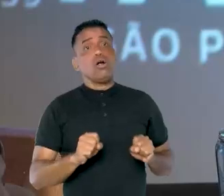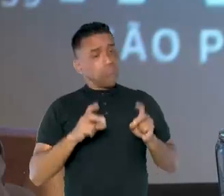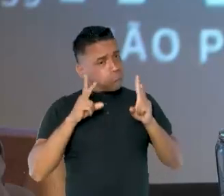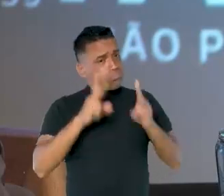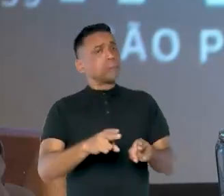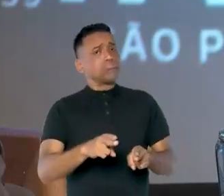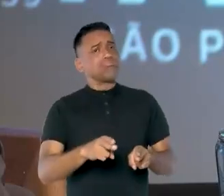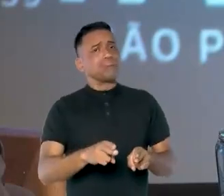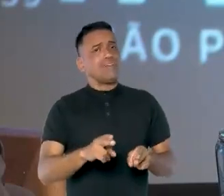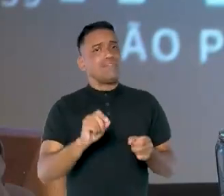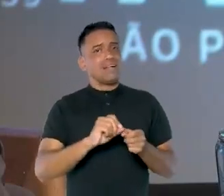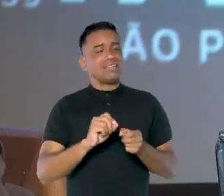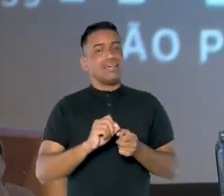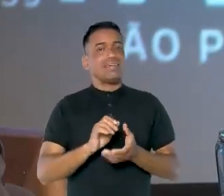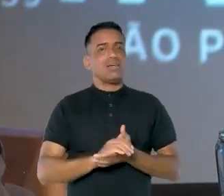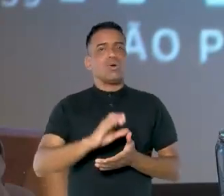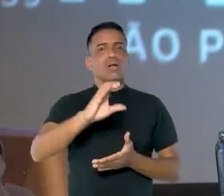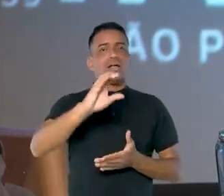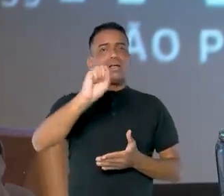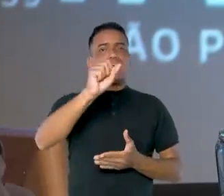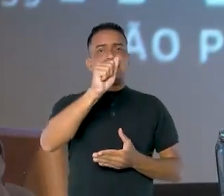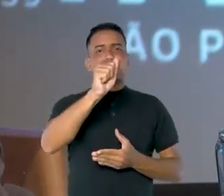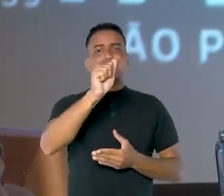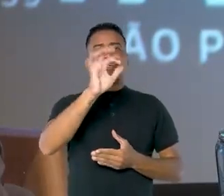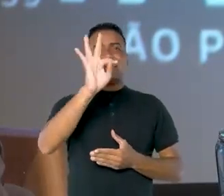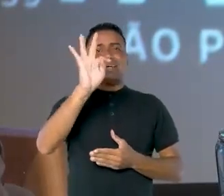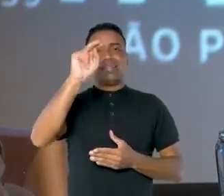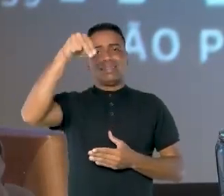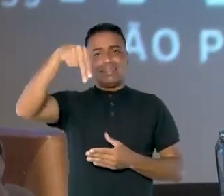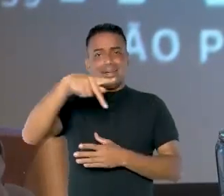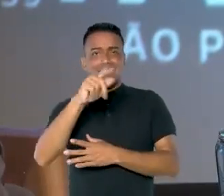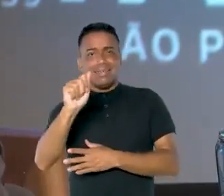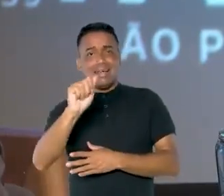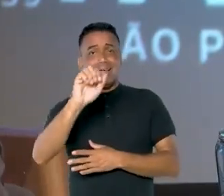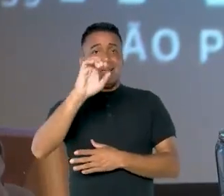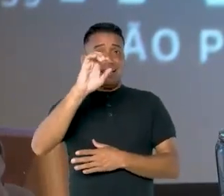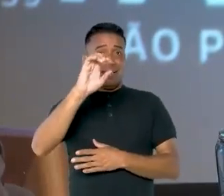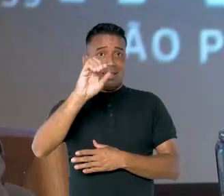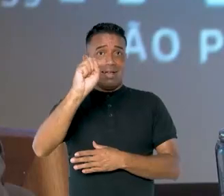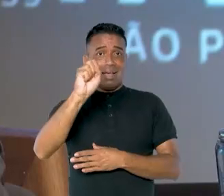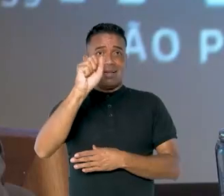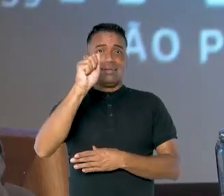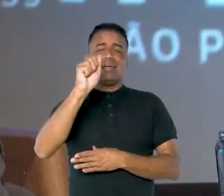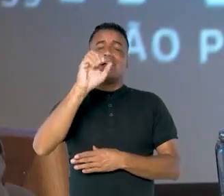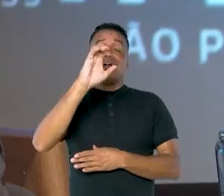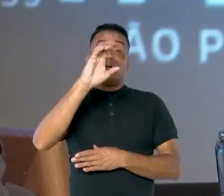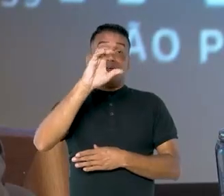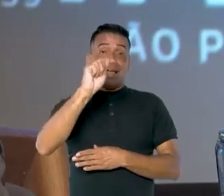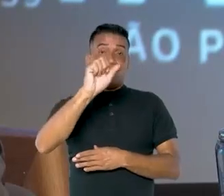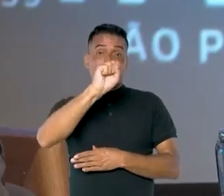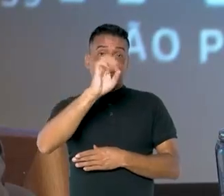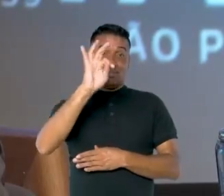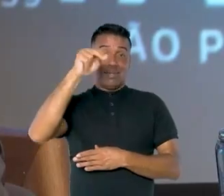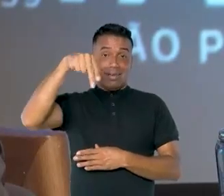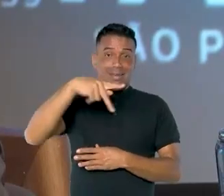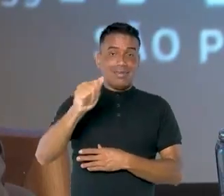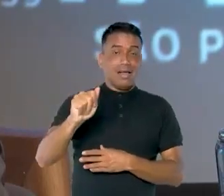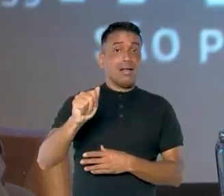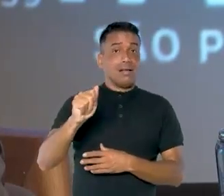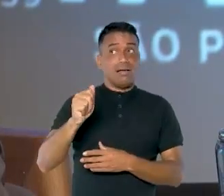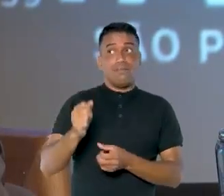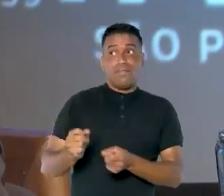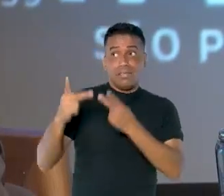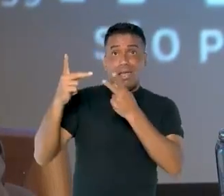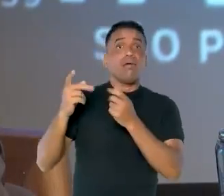né? A castanha também tem uma grande possibilidade, e são todos produtos que você pode trabalhar